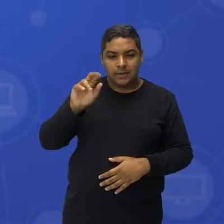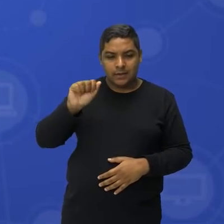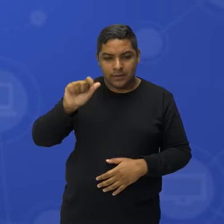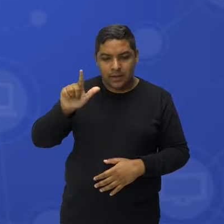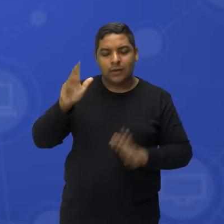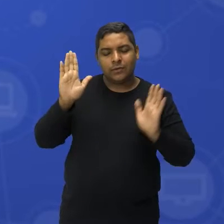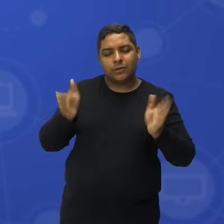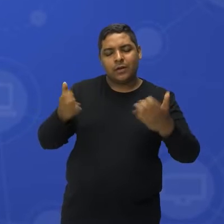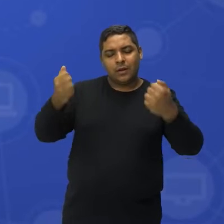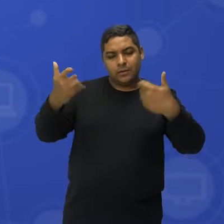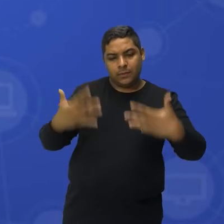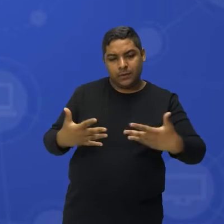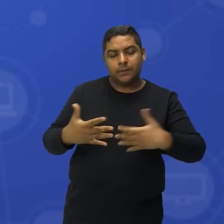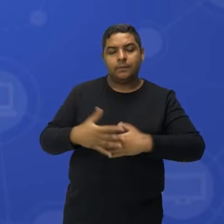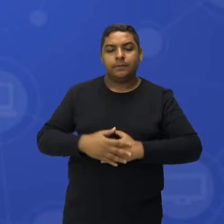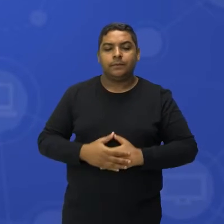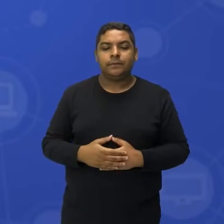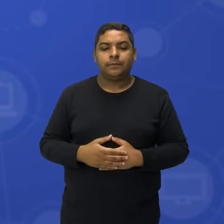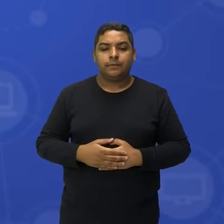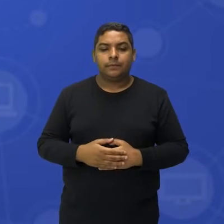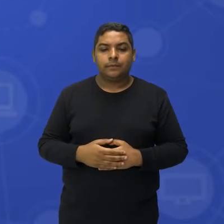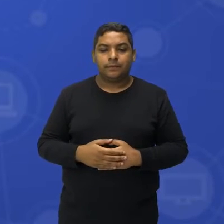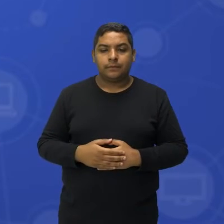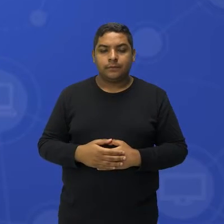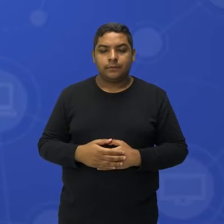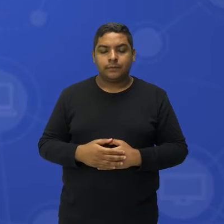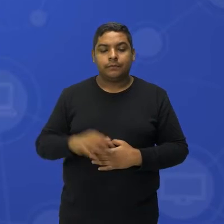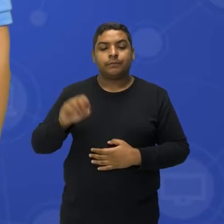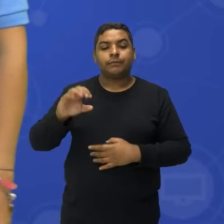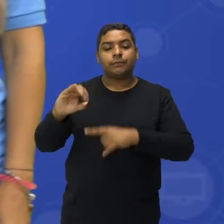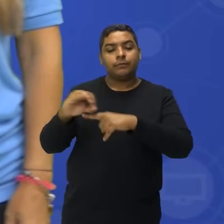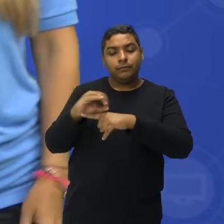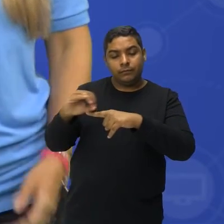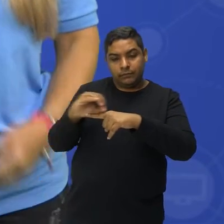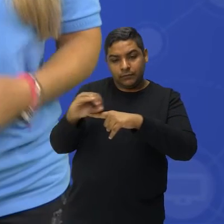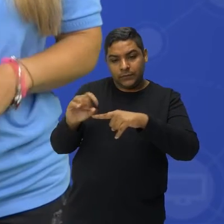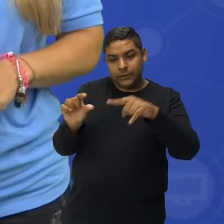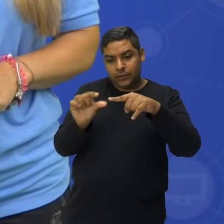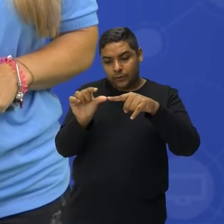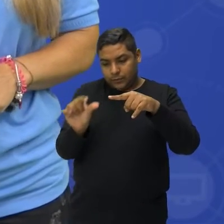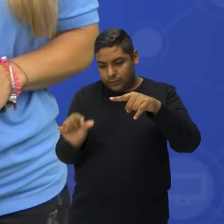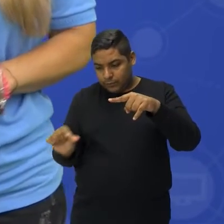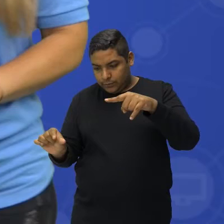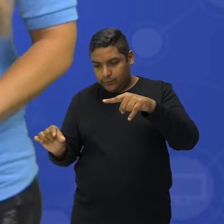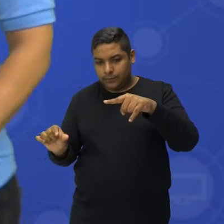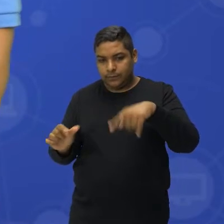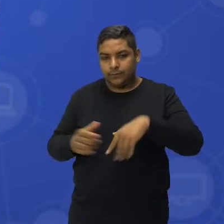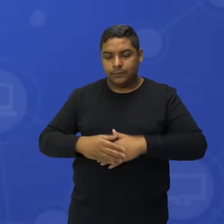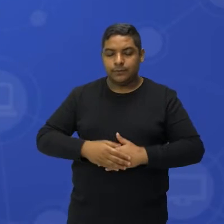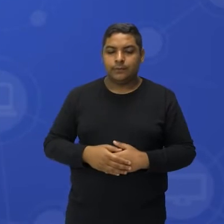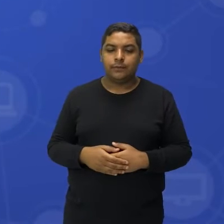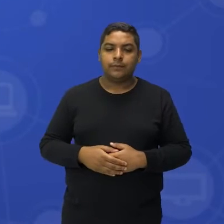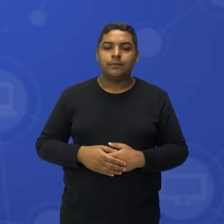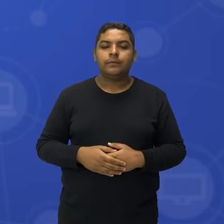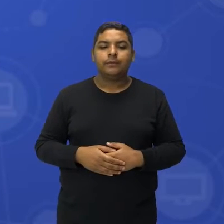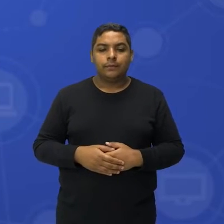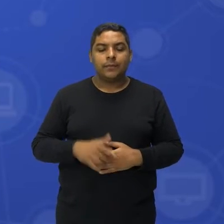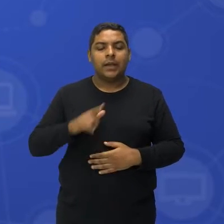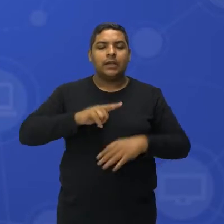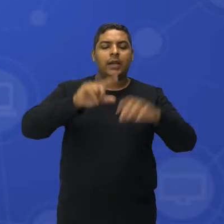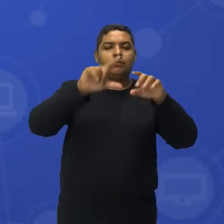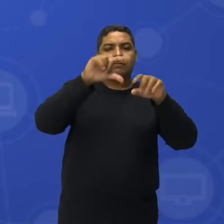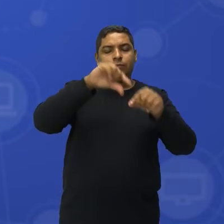que eu acabei de apresentar para vocês, do capim-santo, o oxigênio aparece na extremidade da cadeia, perceberam? Então, a gente tem toda a